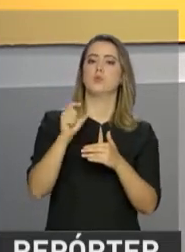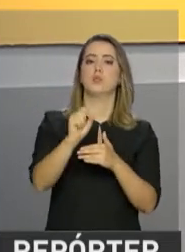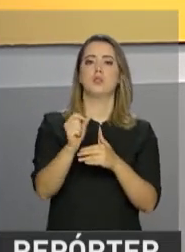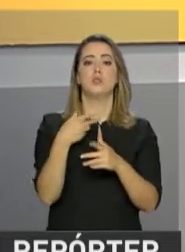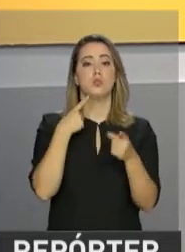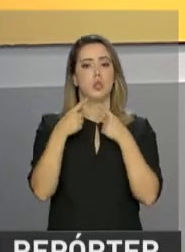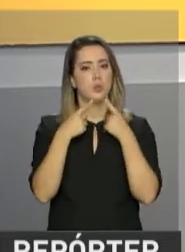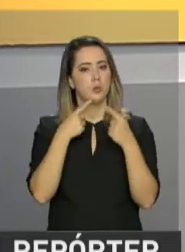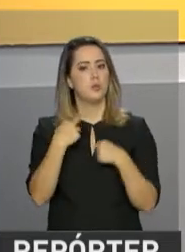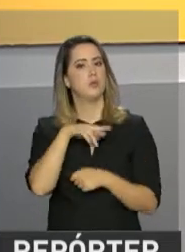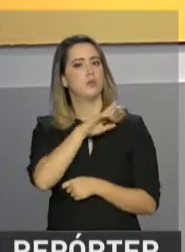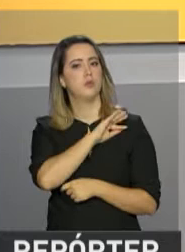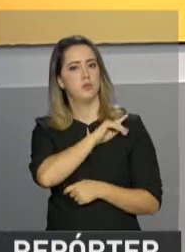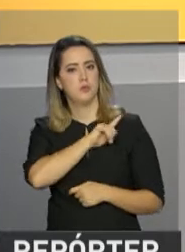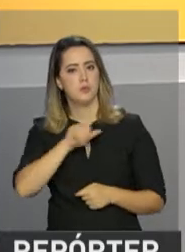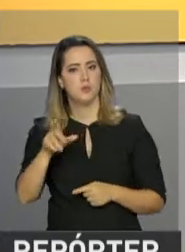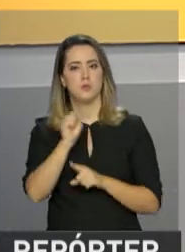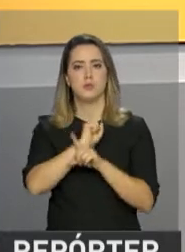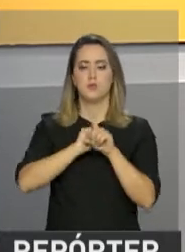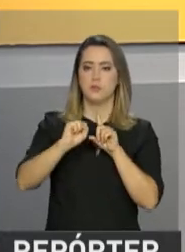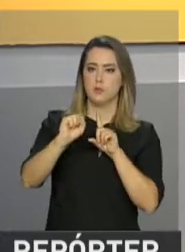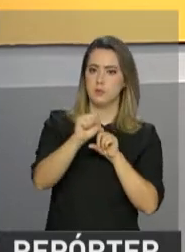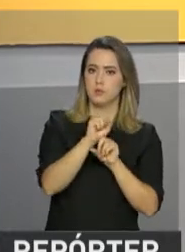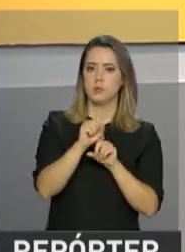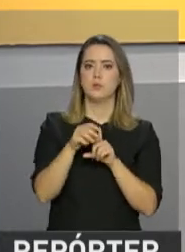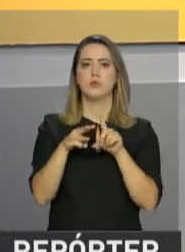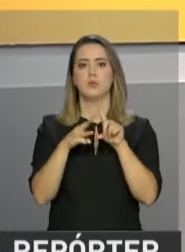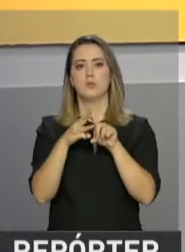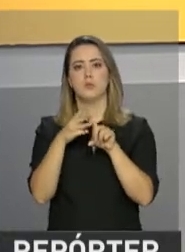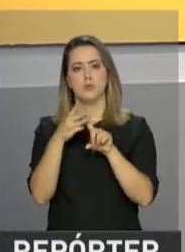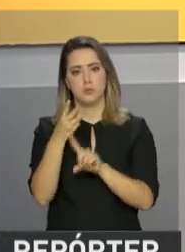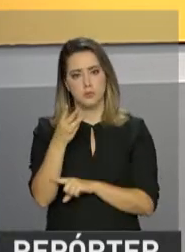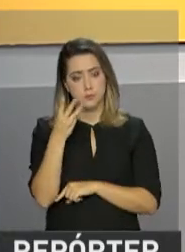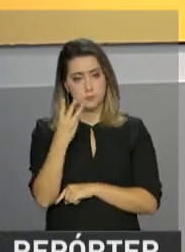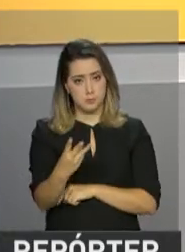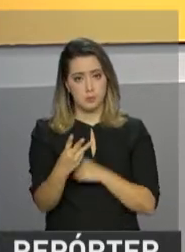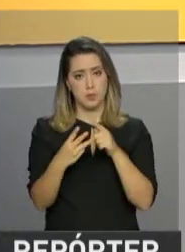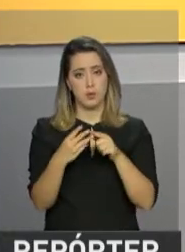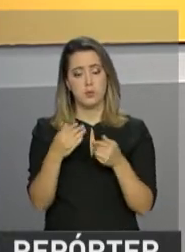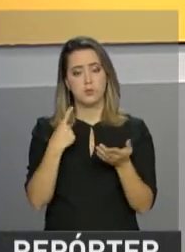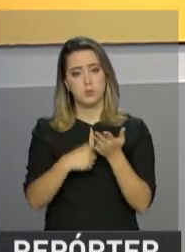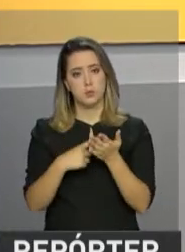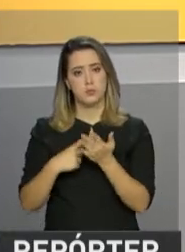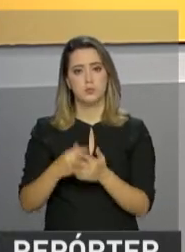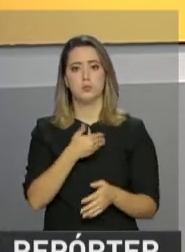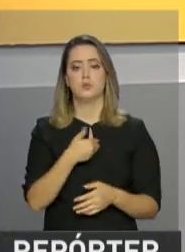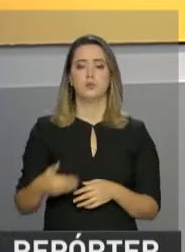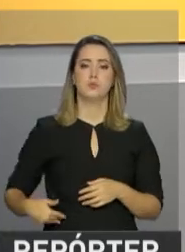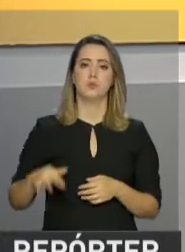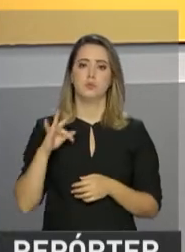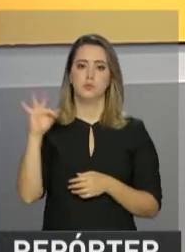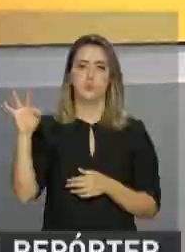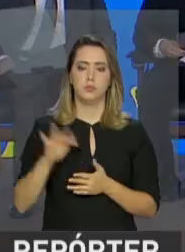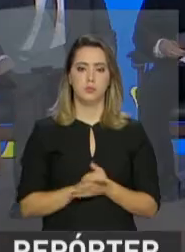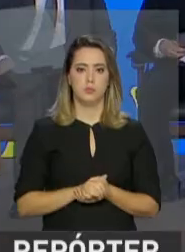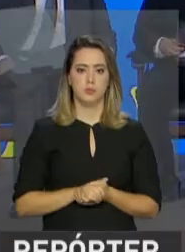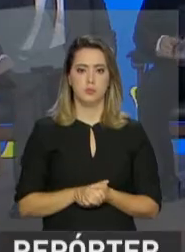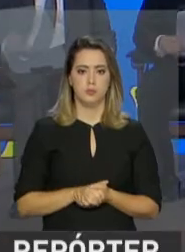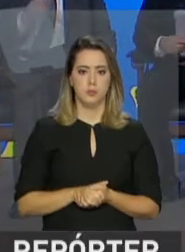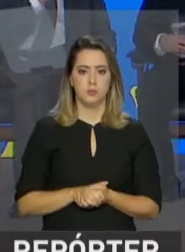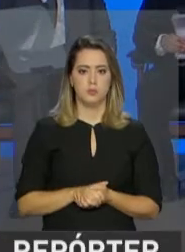e que o diálogo e as responsabilidades fiscal e social são os três compromissos do governo federal